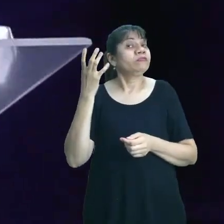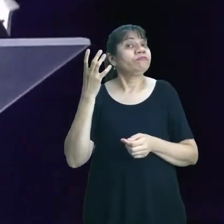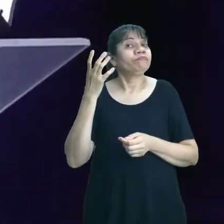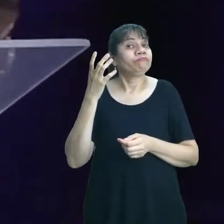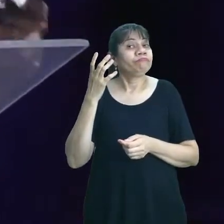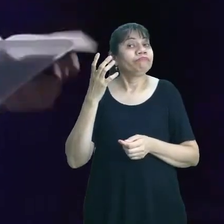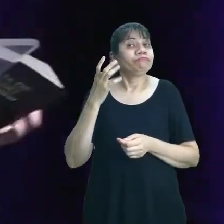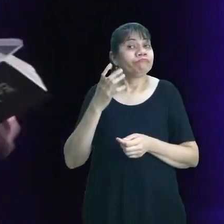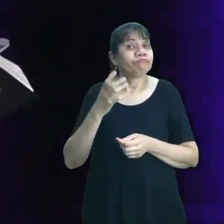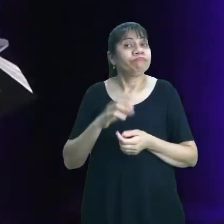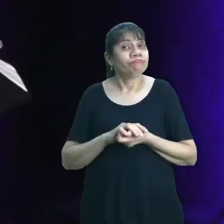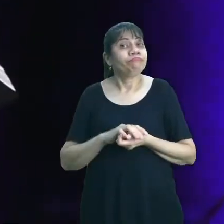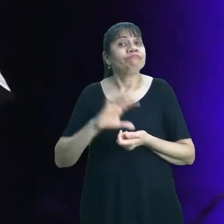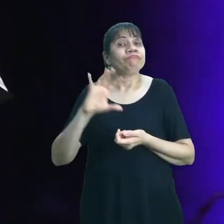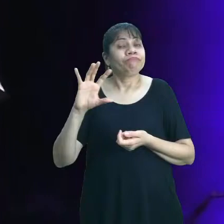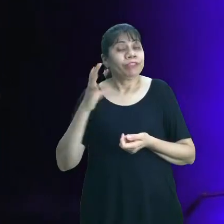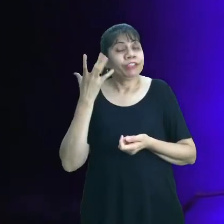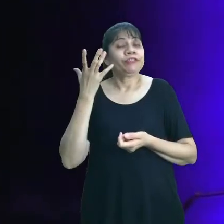Está aí o resultado.